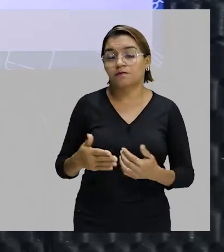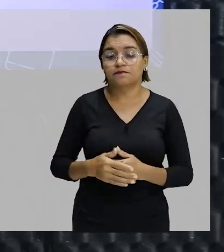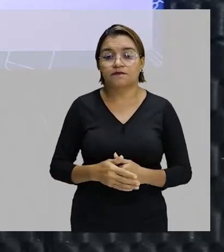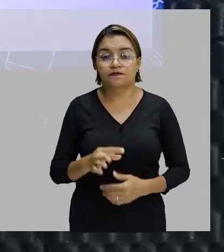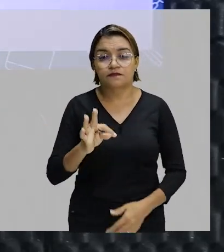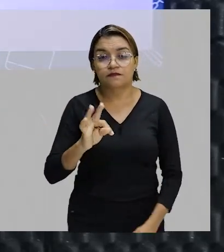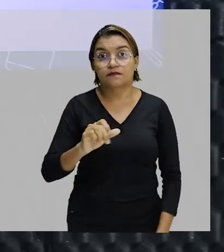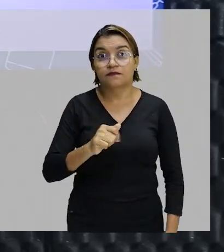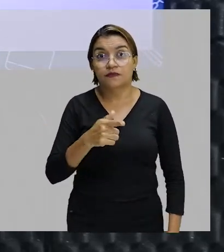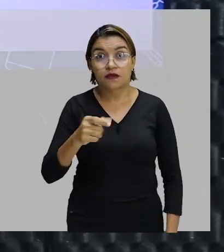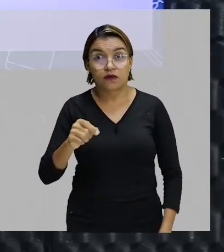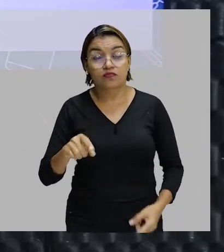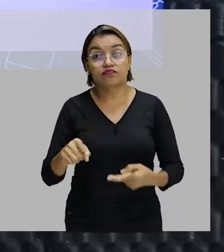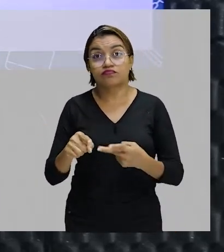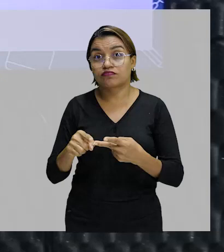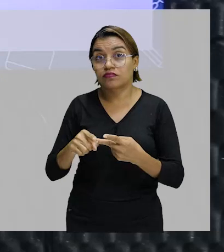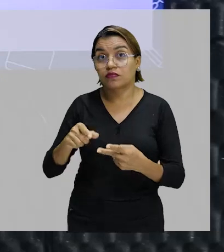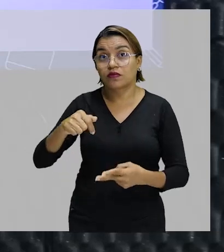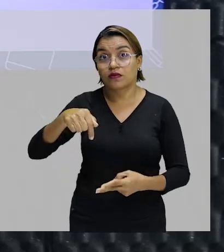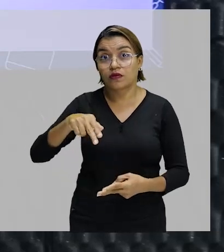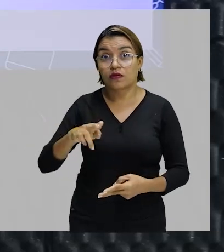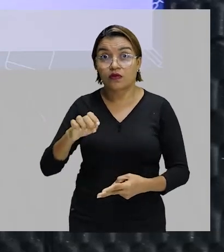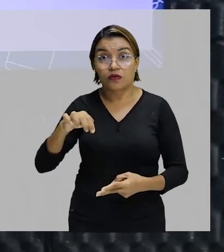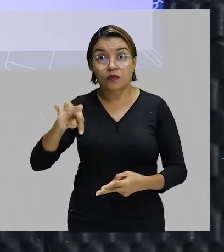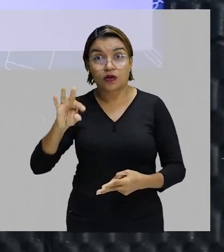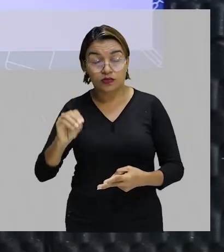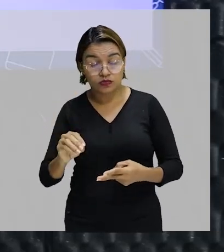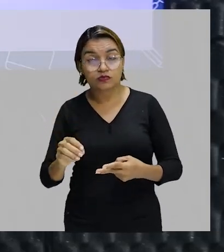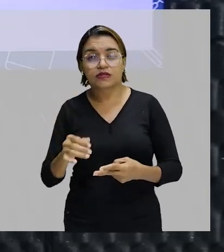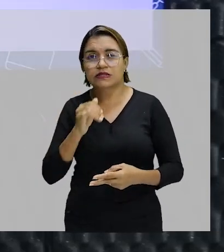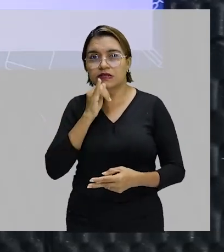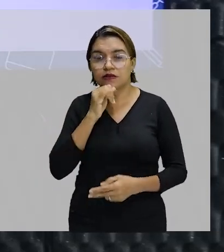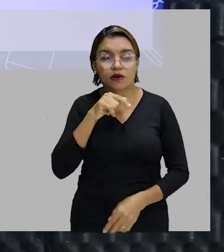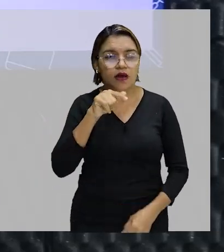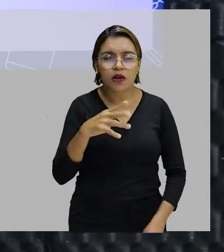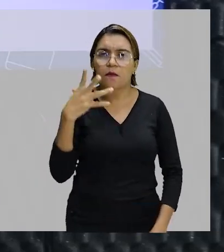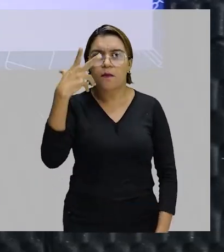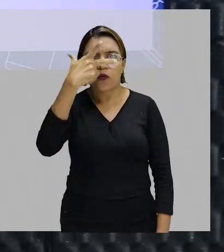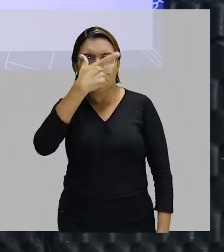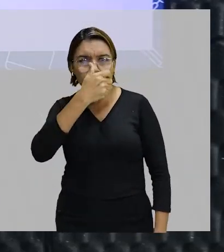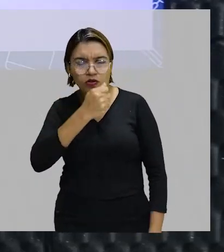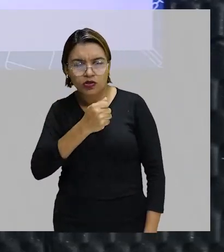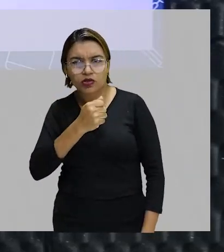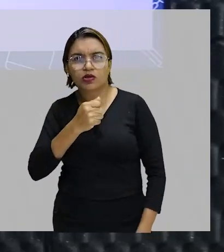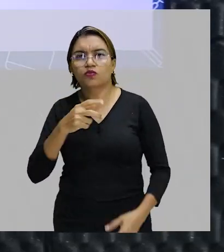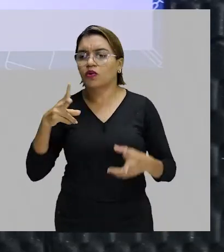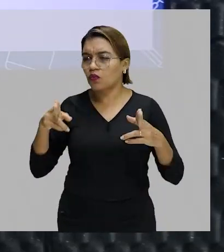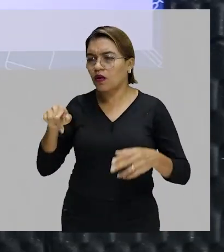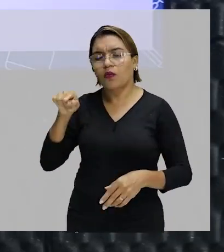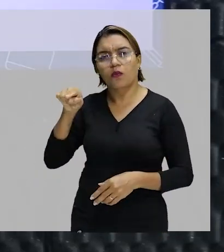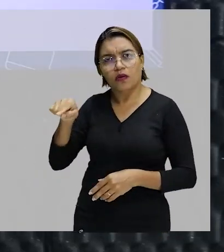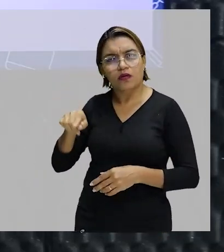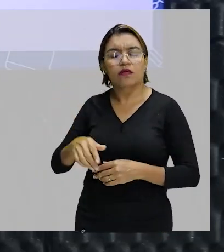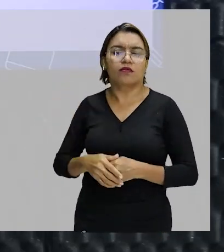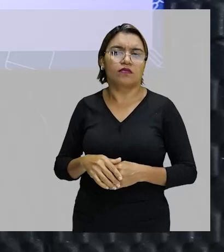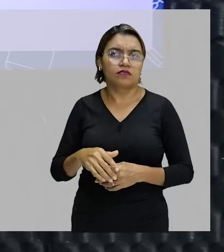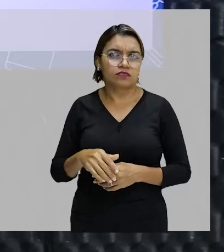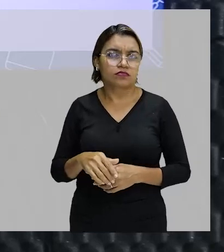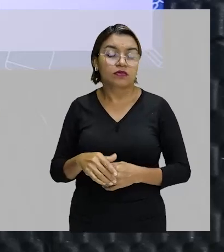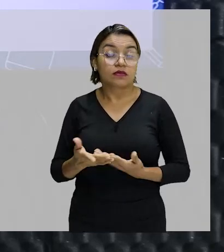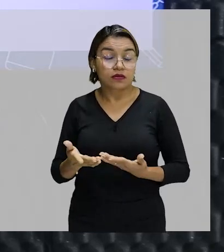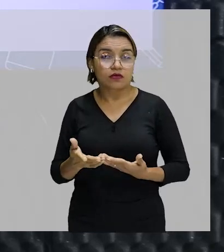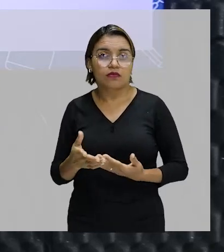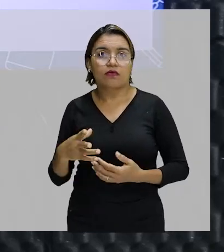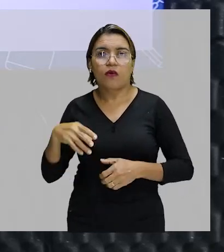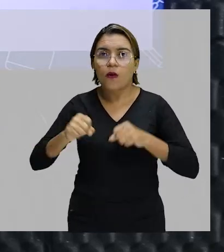Tão e quanto. Ele é tão bonito quanto ela, ele corre tão rápido quanto ele. Então, são exemplos